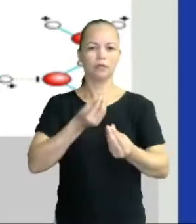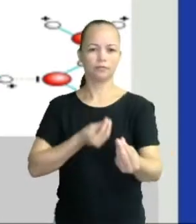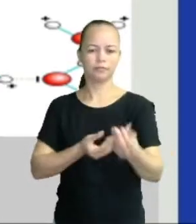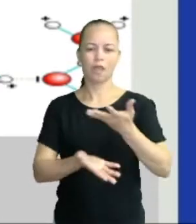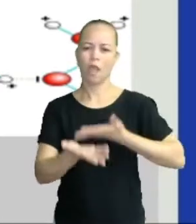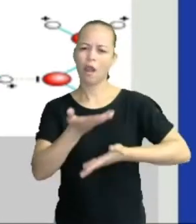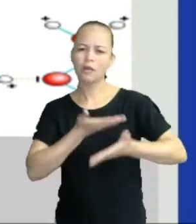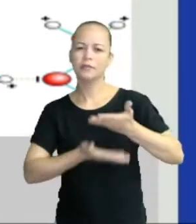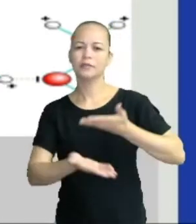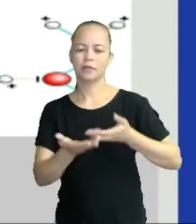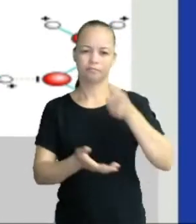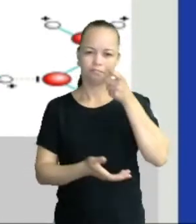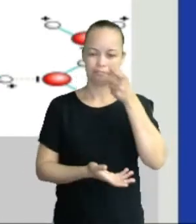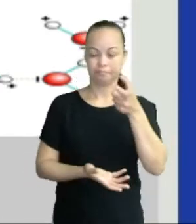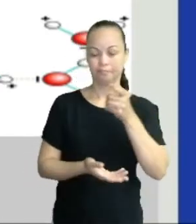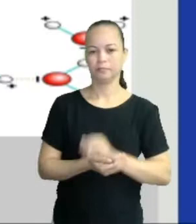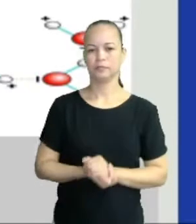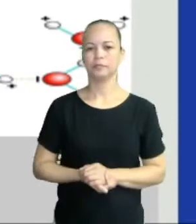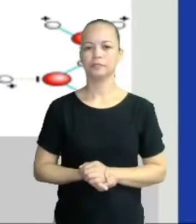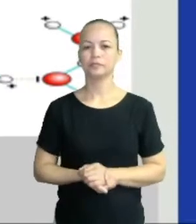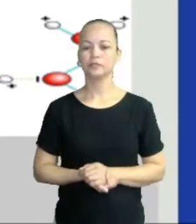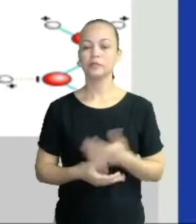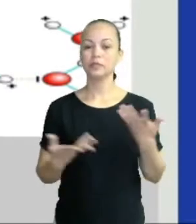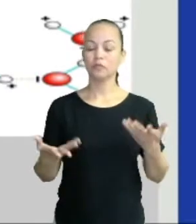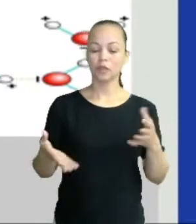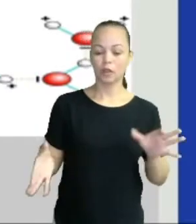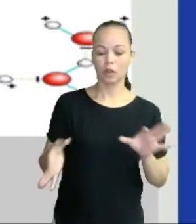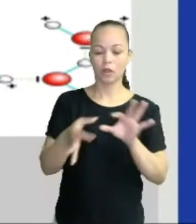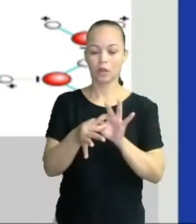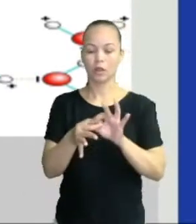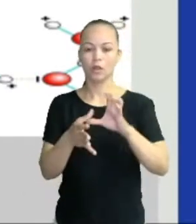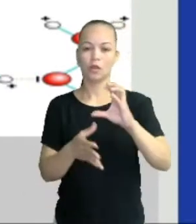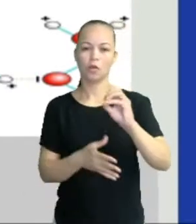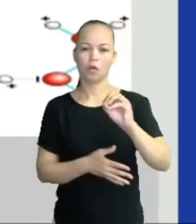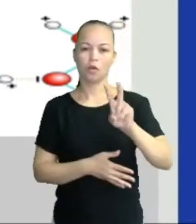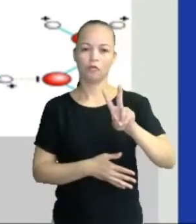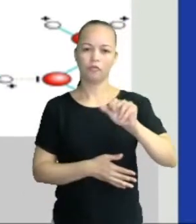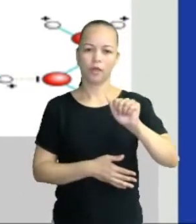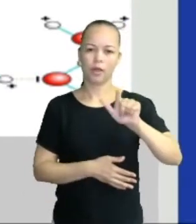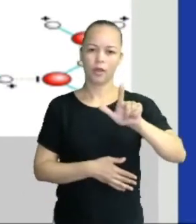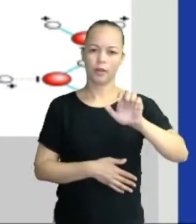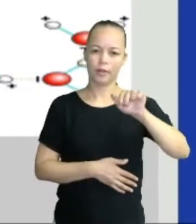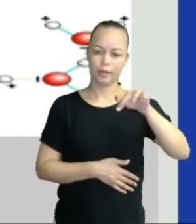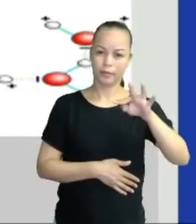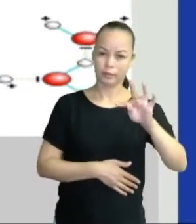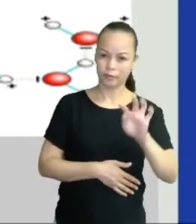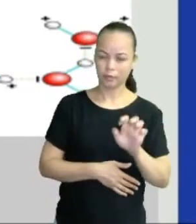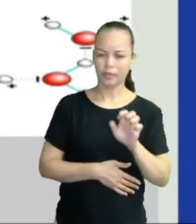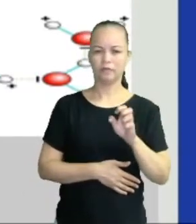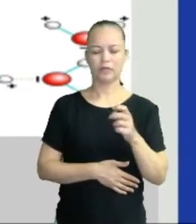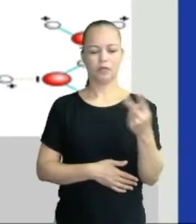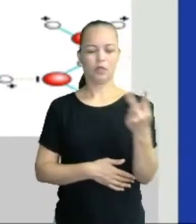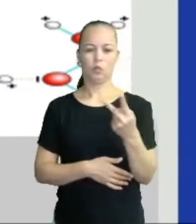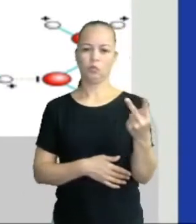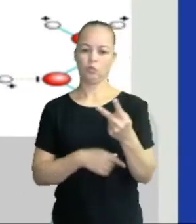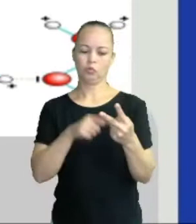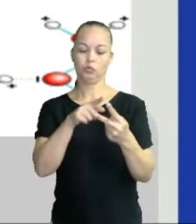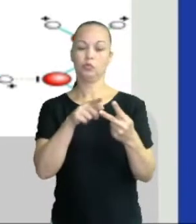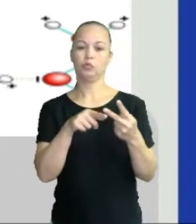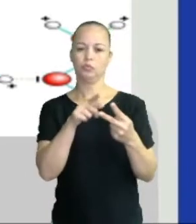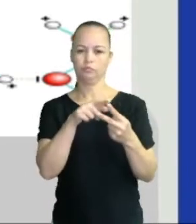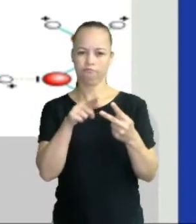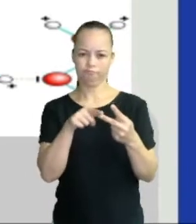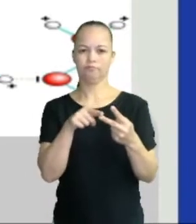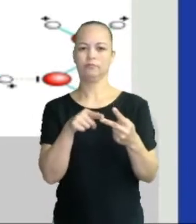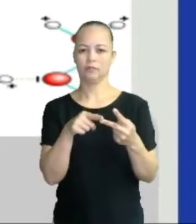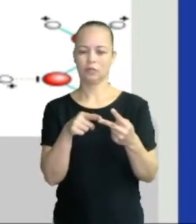relação é bem interessante. Já quando eu falo de uma ligação covalente, é uma relação onde vai ter as duas